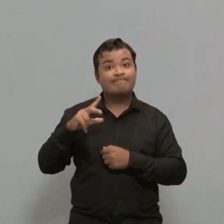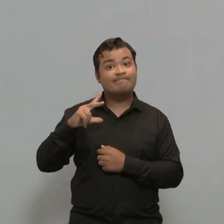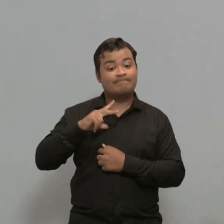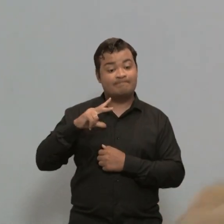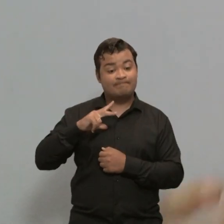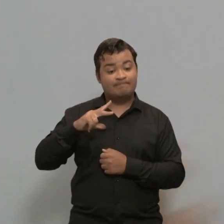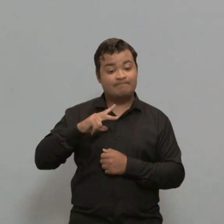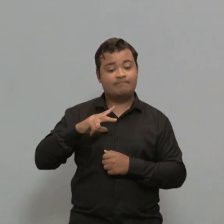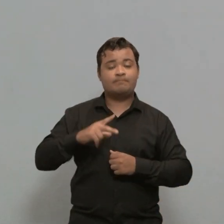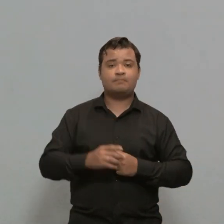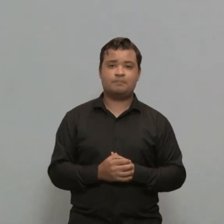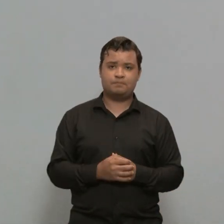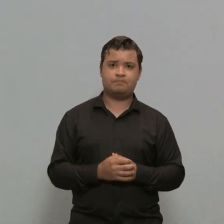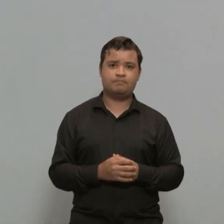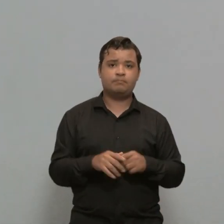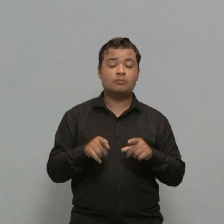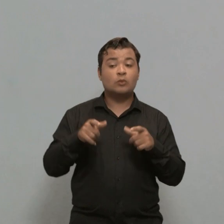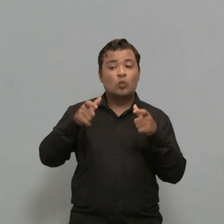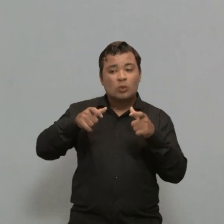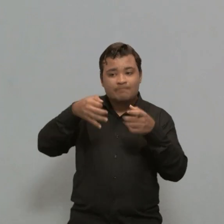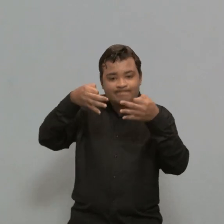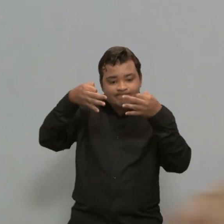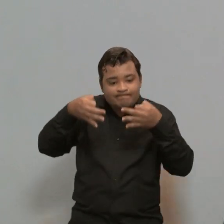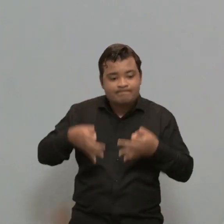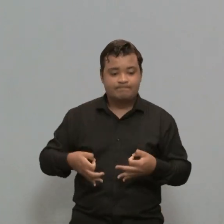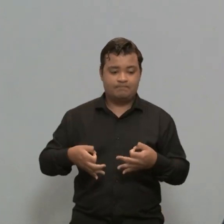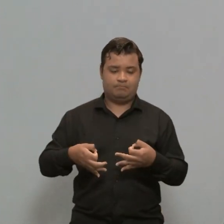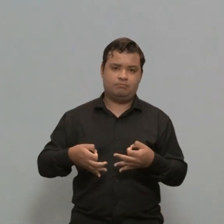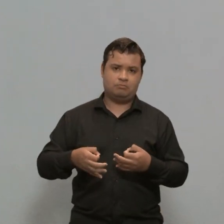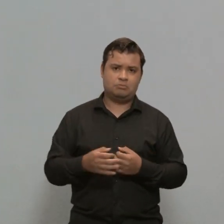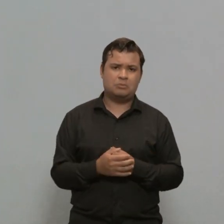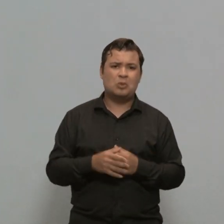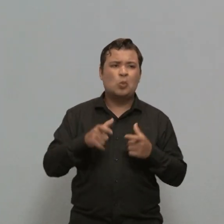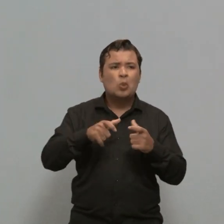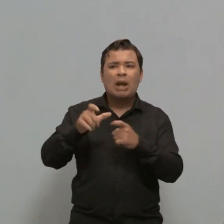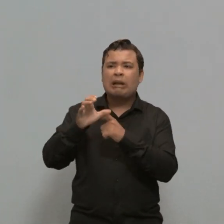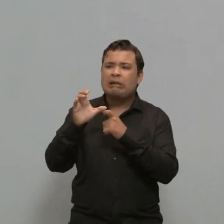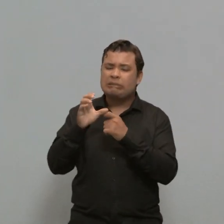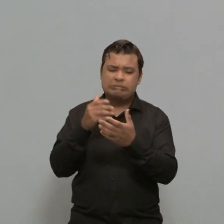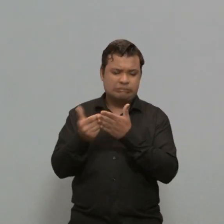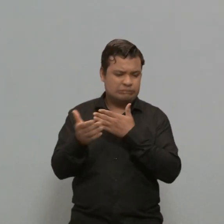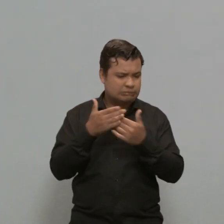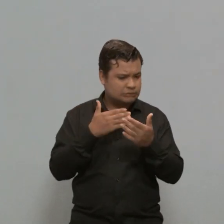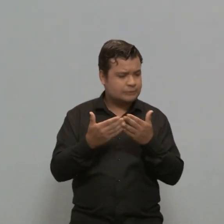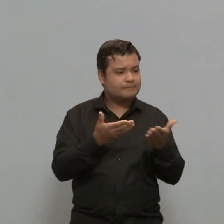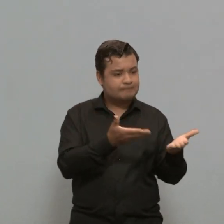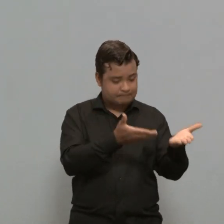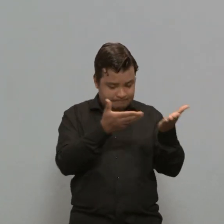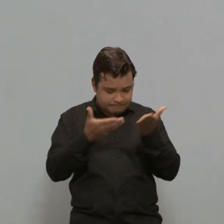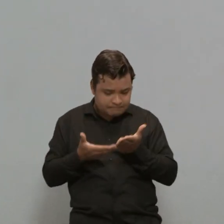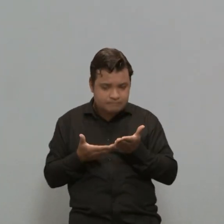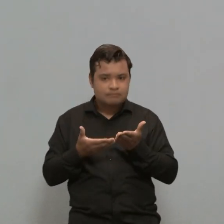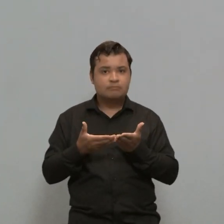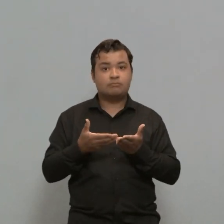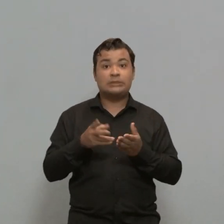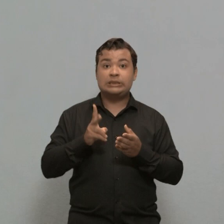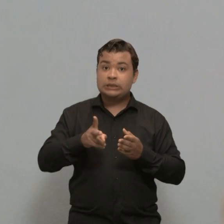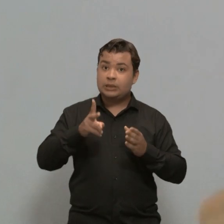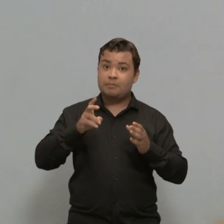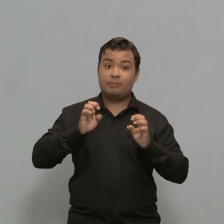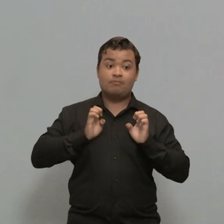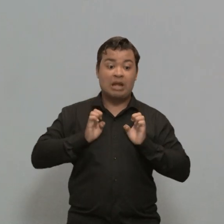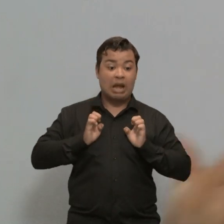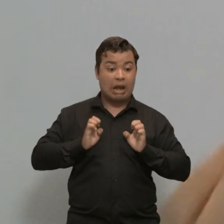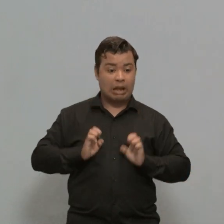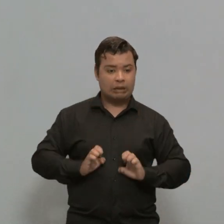ambiente adequado, independente de qual clínica esteja, manter toda a ética, sigilo,